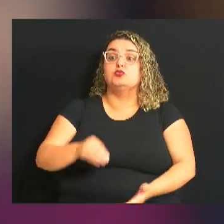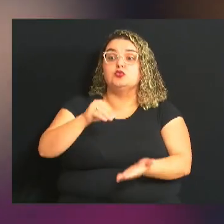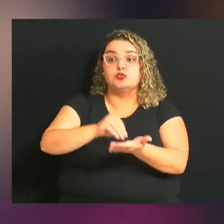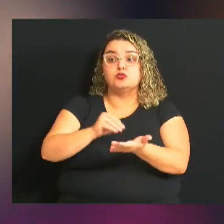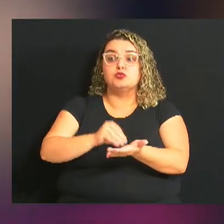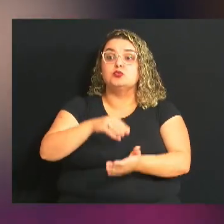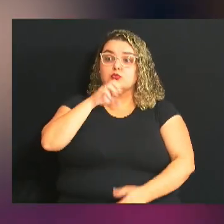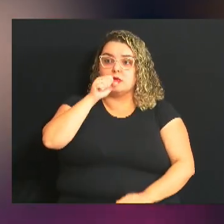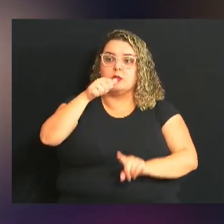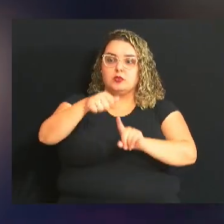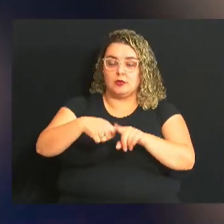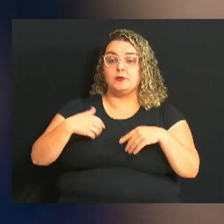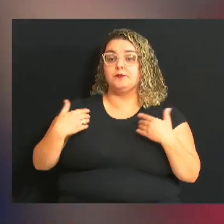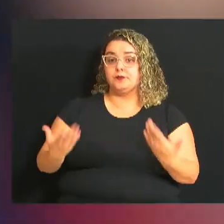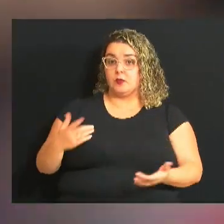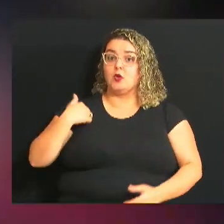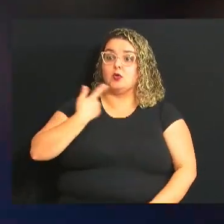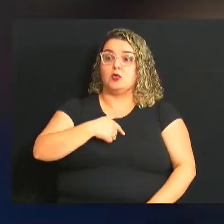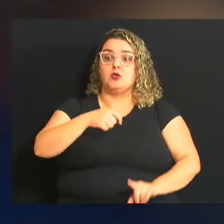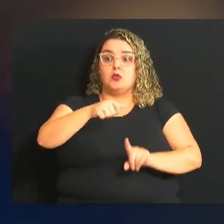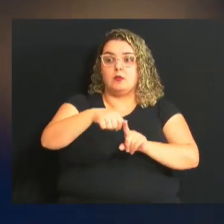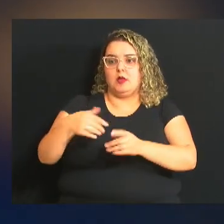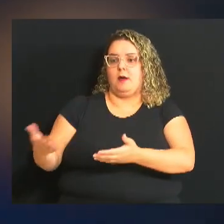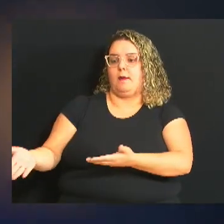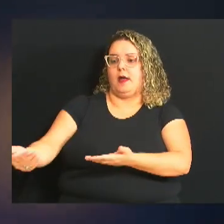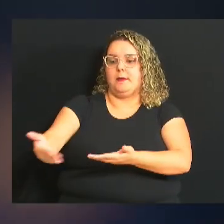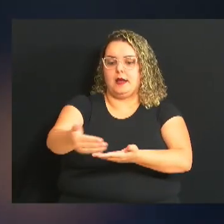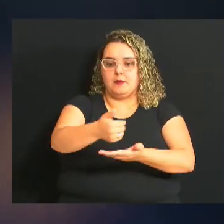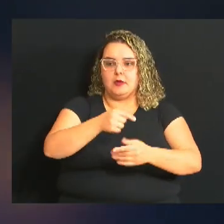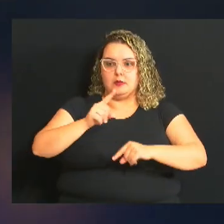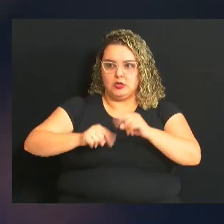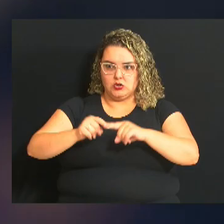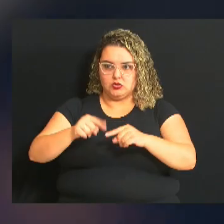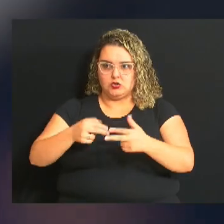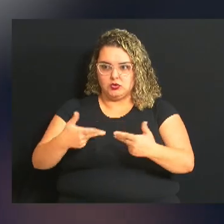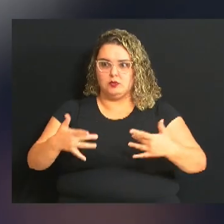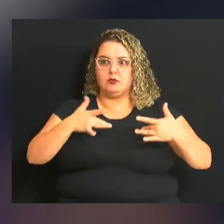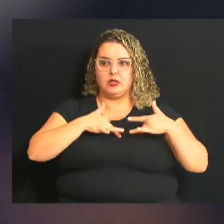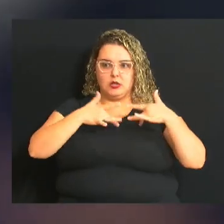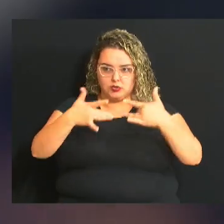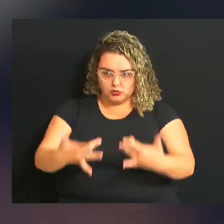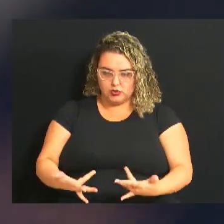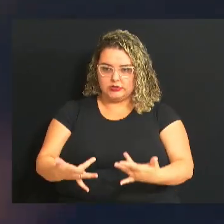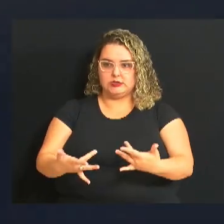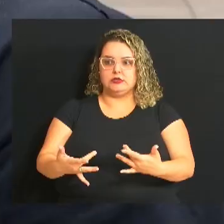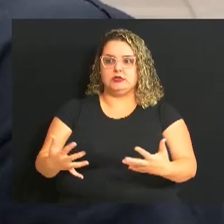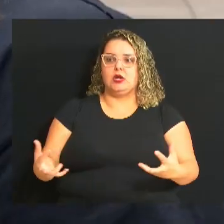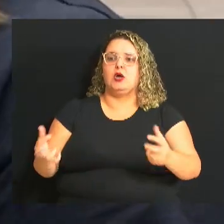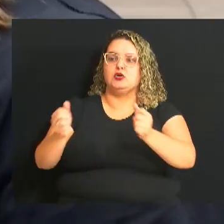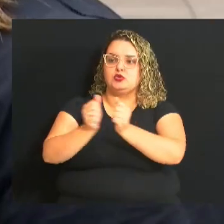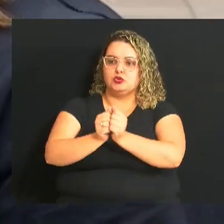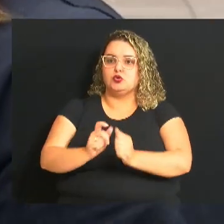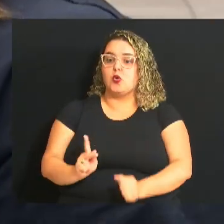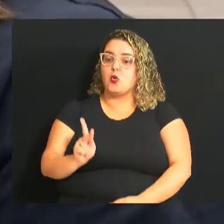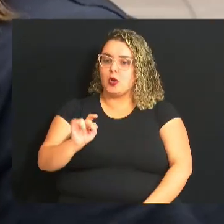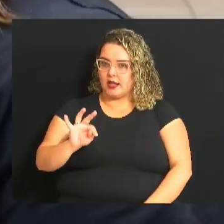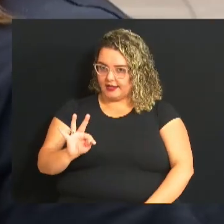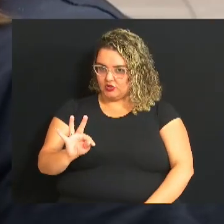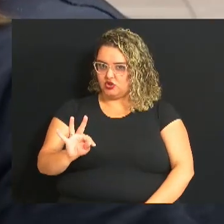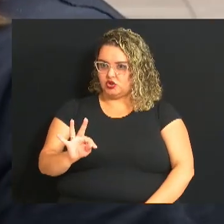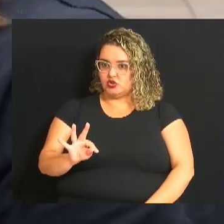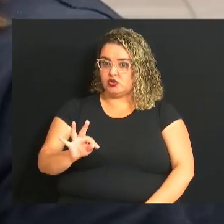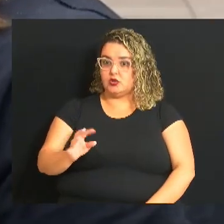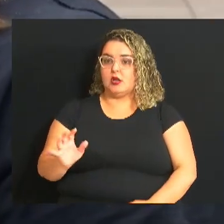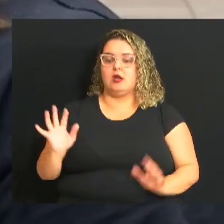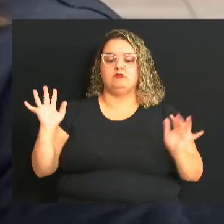mês. Então a gente passa um mês arrecadando os itens, para doação que compõem o nosso kit. E aí a gente vem para as